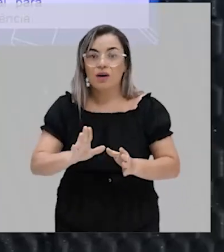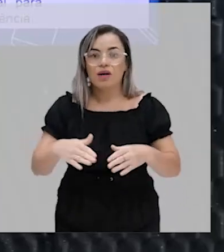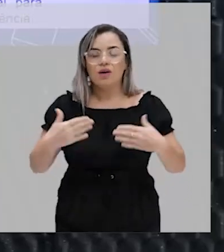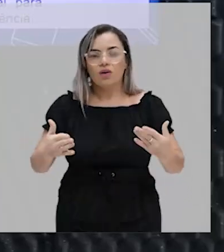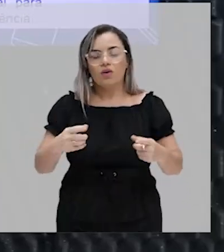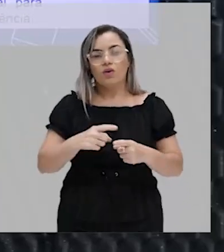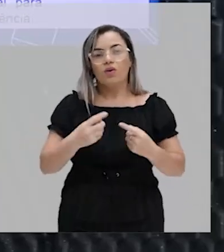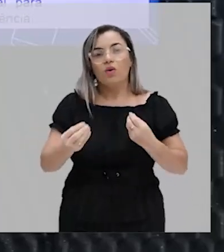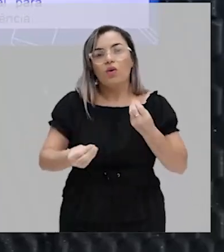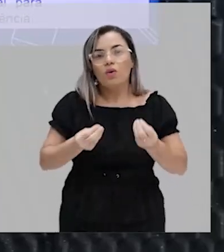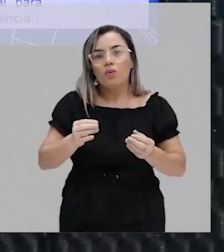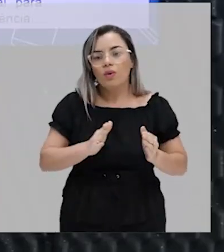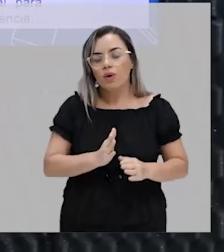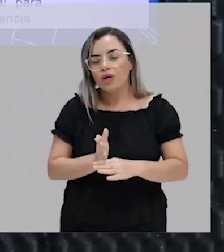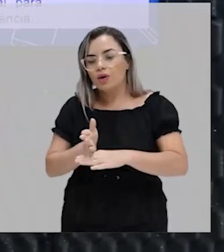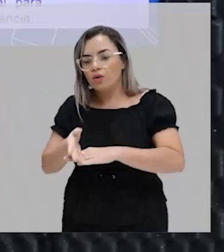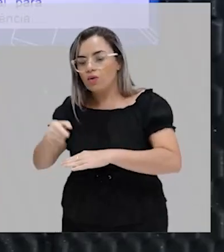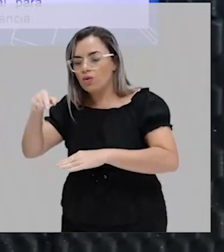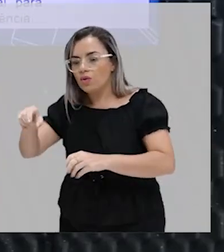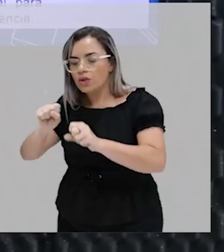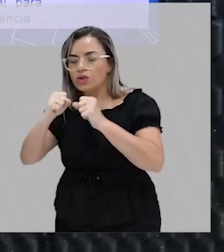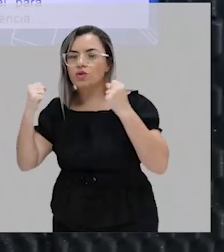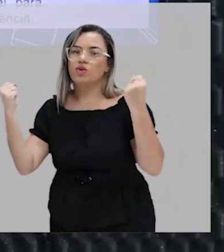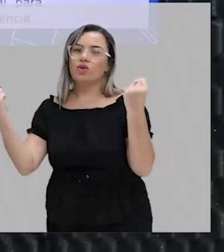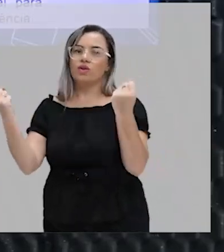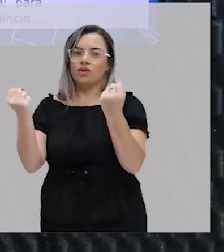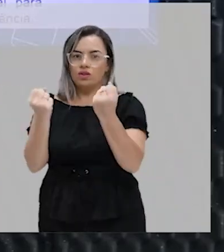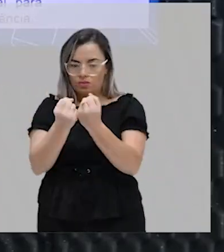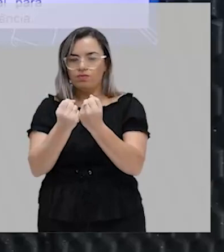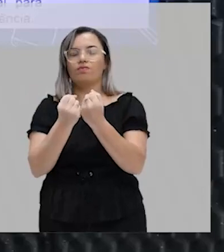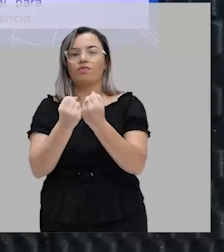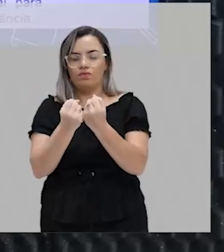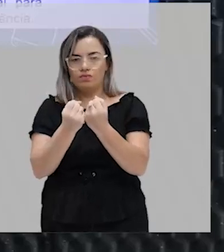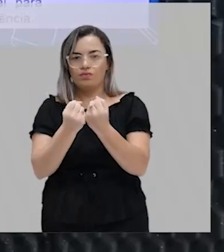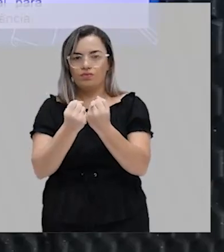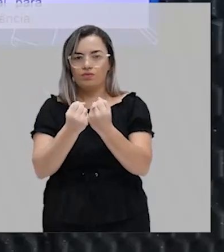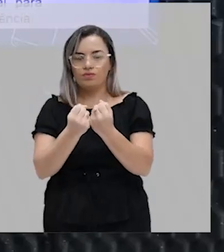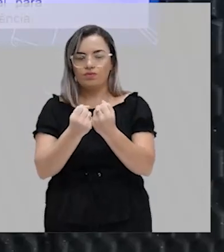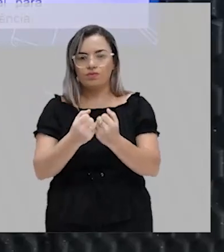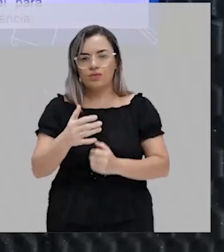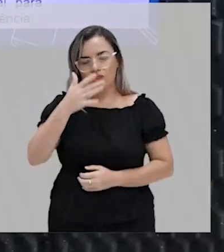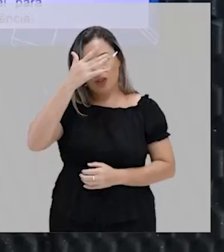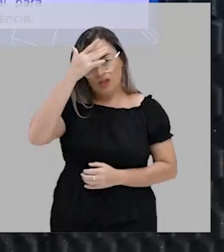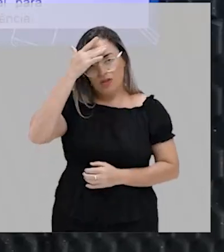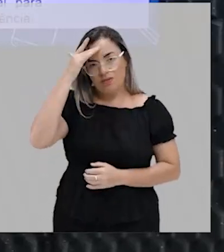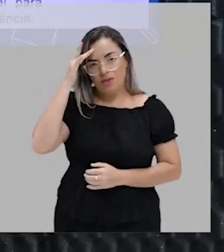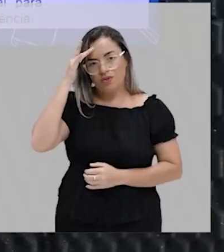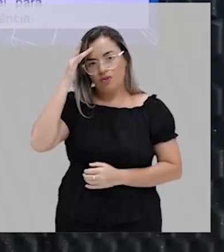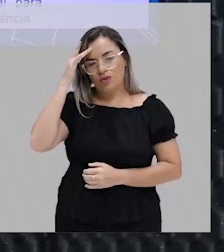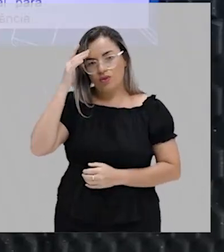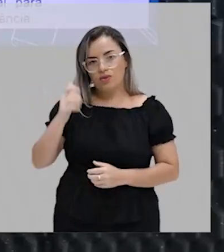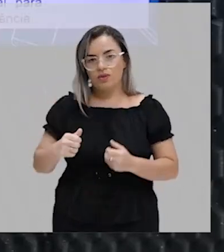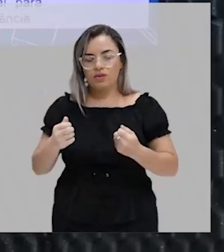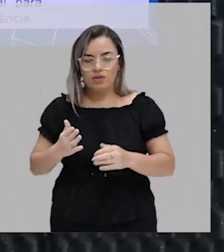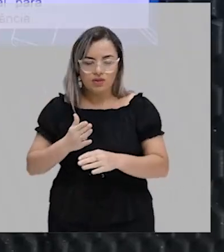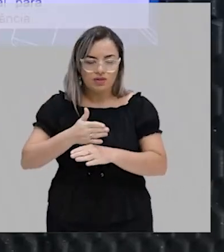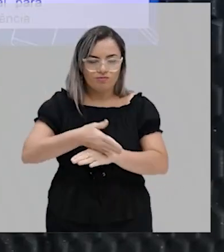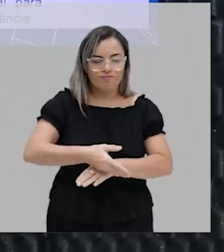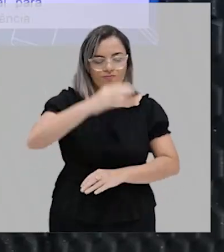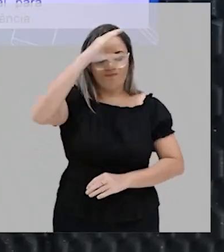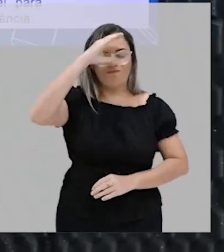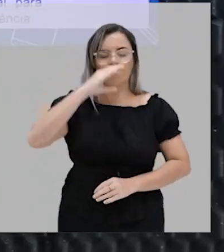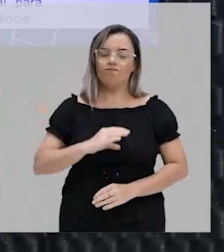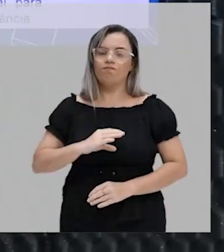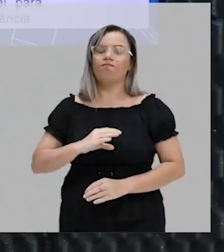pessoas socialmente, tá? Ou seja, deixar essas pessoas de fato inseridas na sociedade como cidadãos,